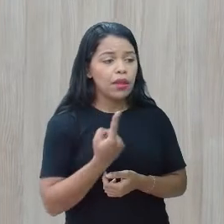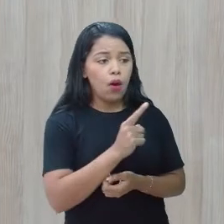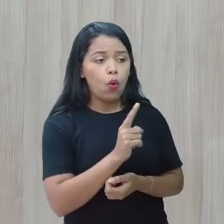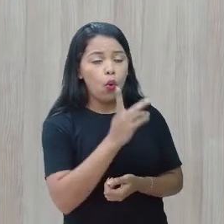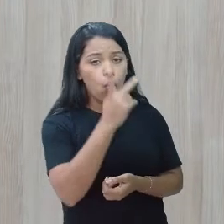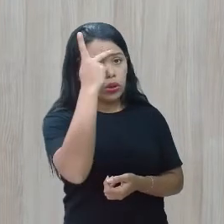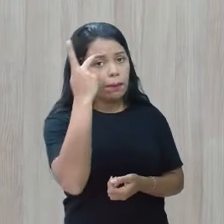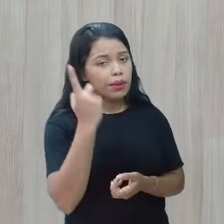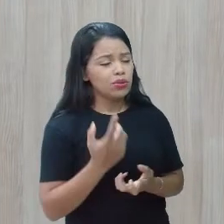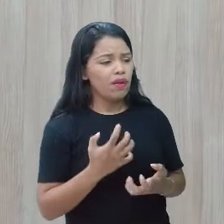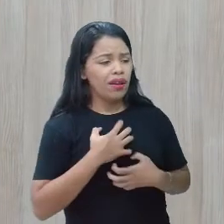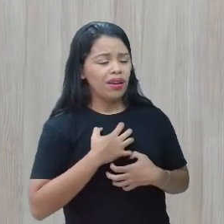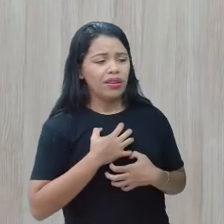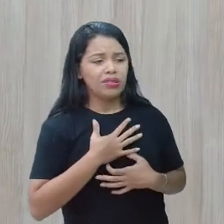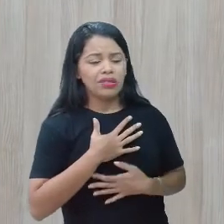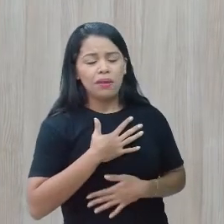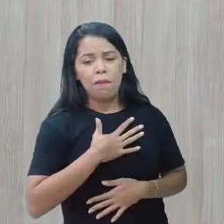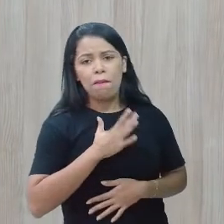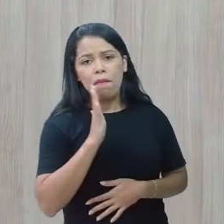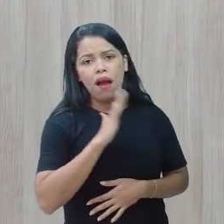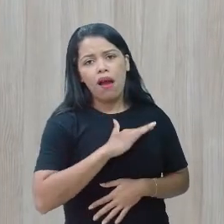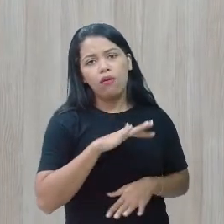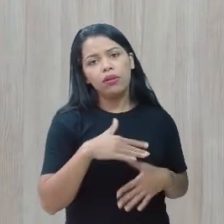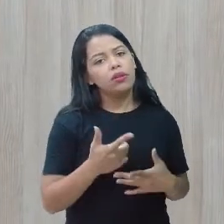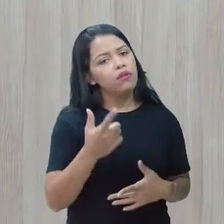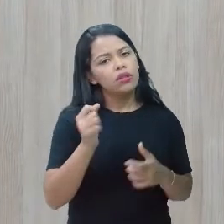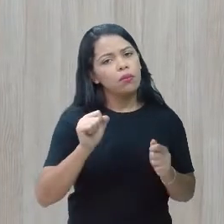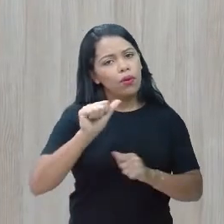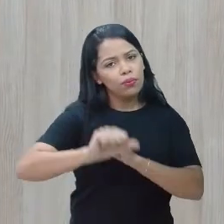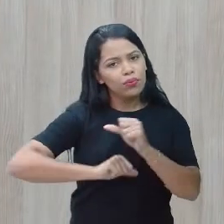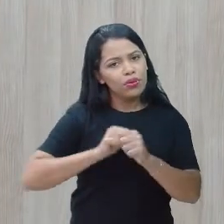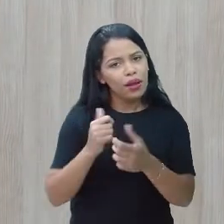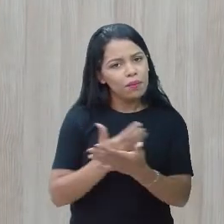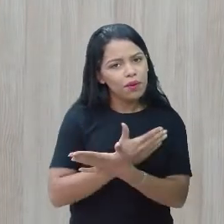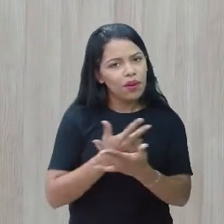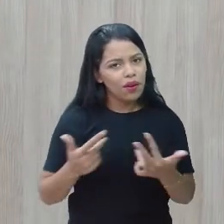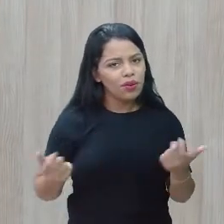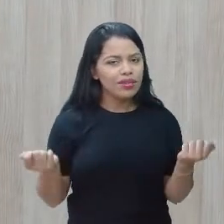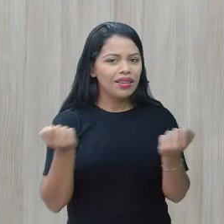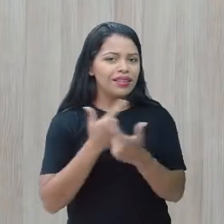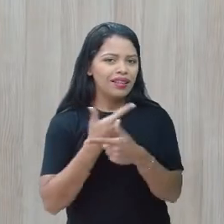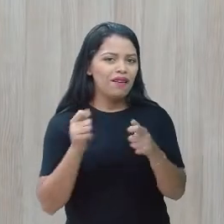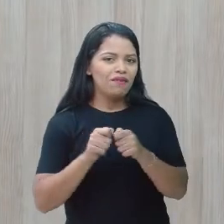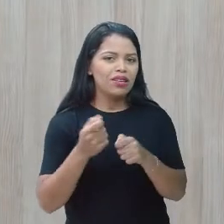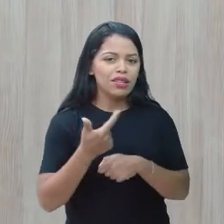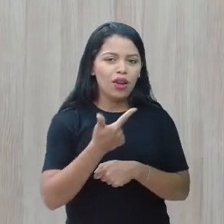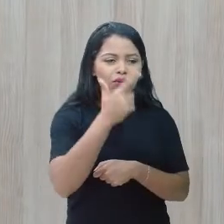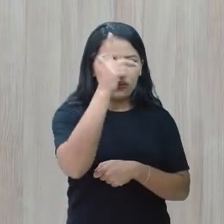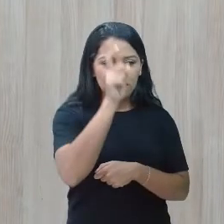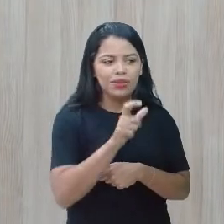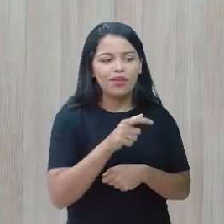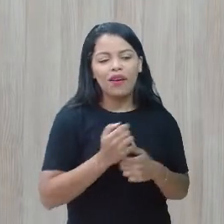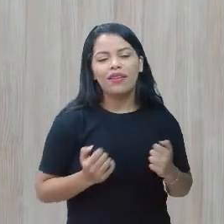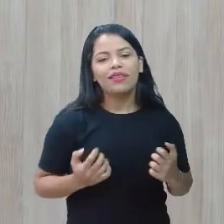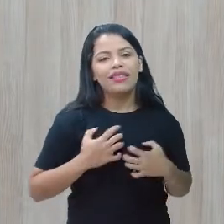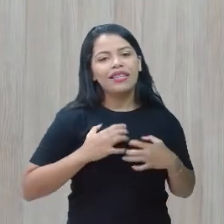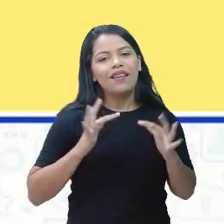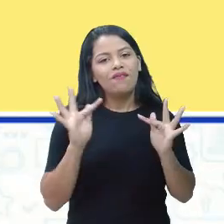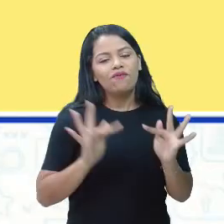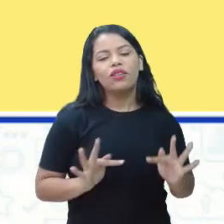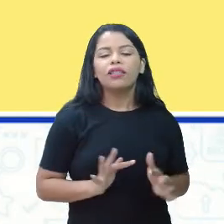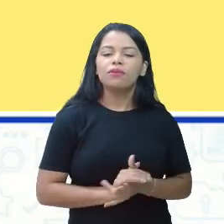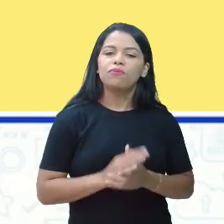ferido, aí você muda por algo que vai ser divertido, que vai alegrar o outro. Isso é muito importante.